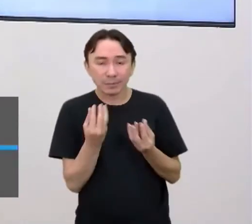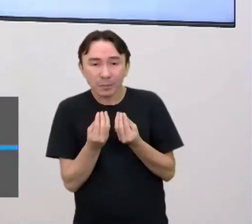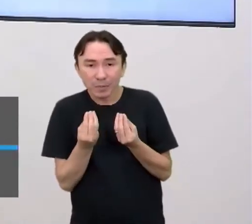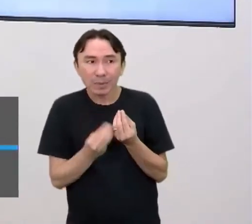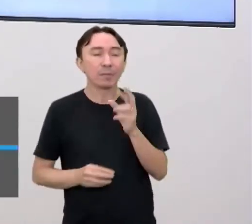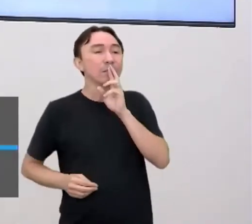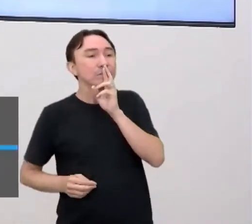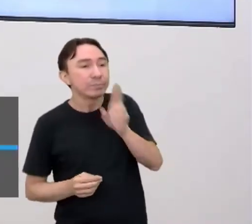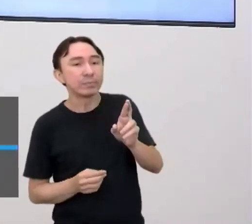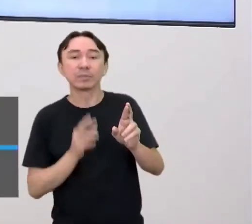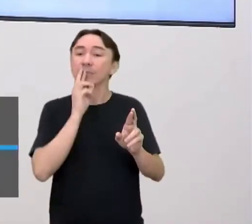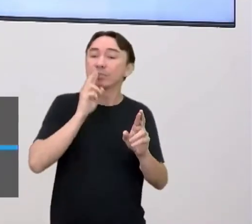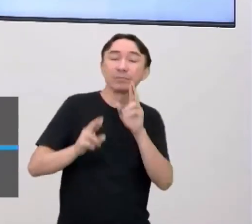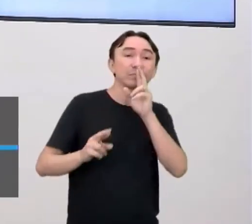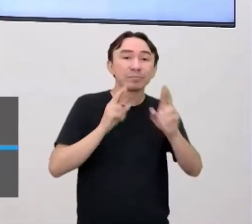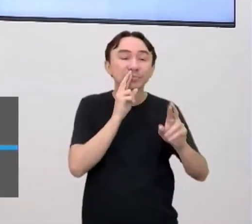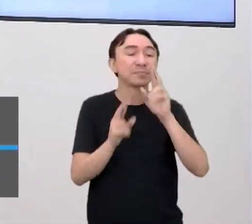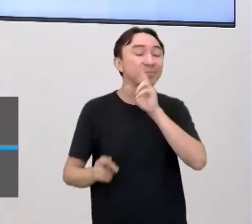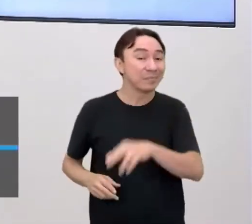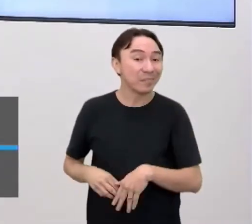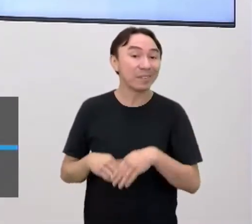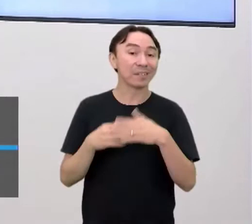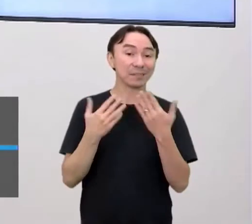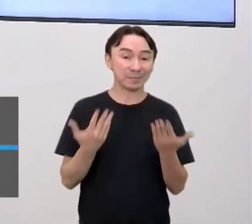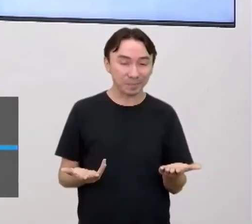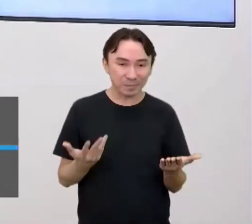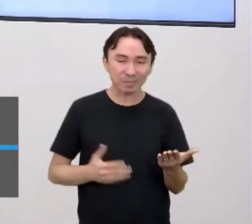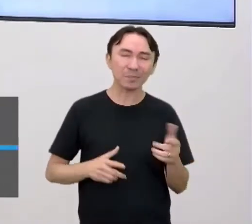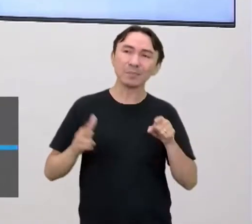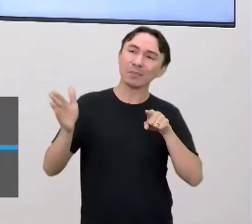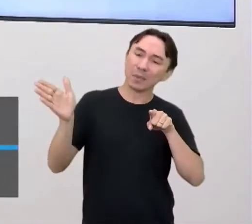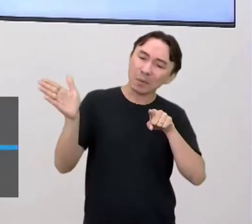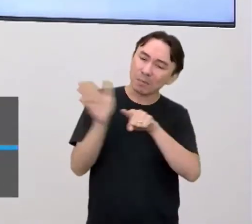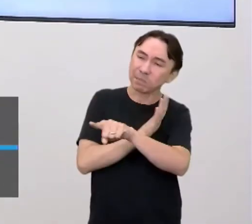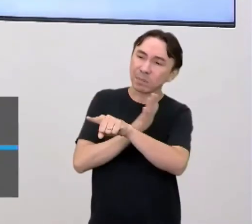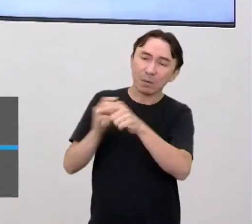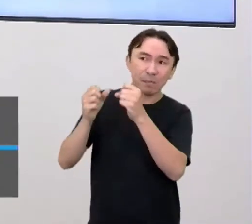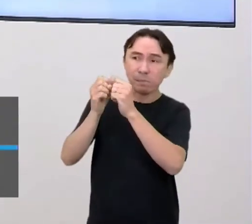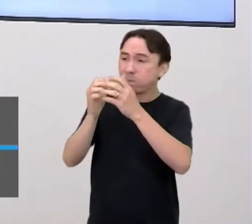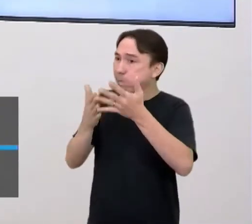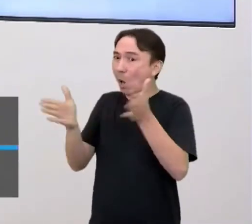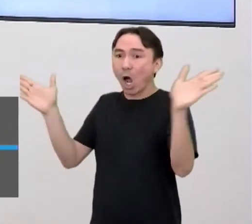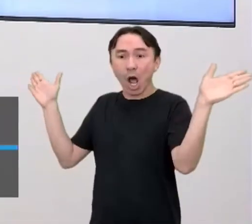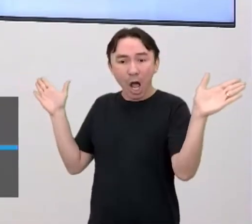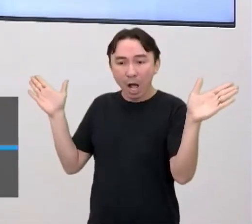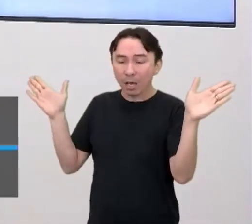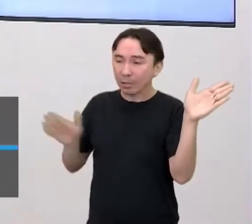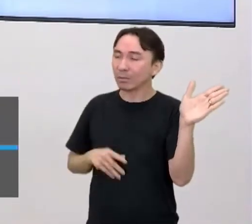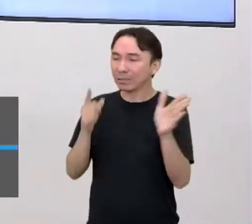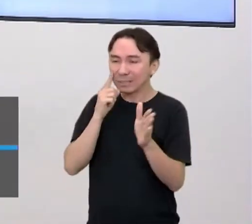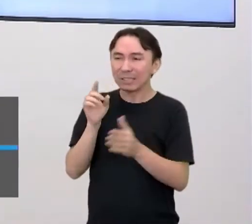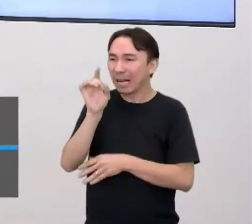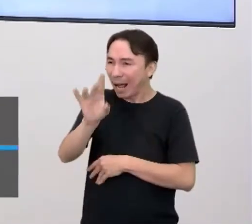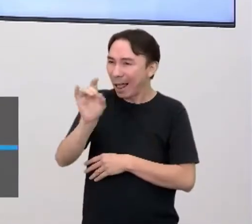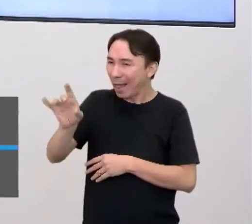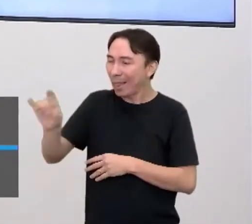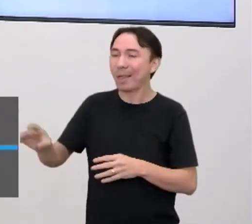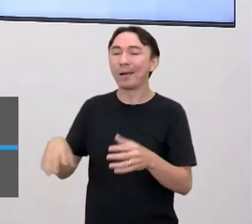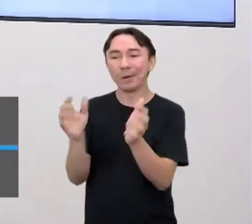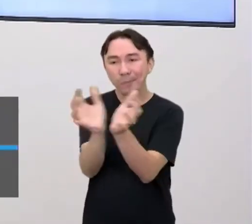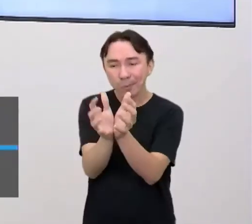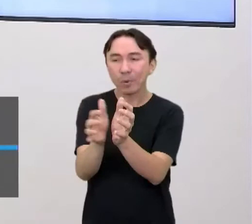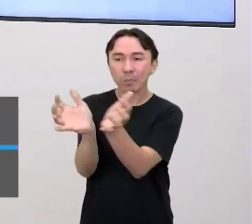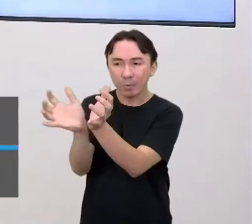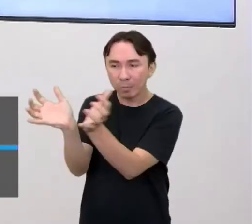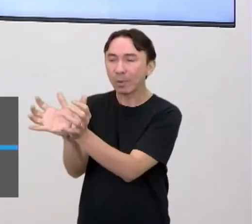resolvedor de problemas. Então, cada dessa pergunta, né? Como que eu vou responder a essa pergunta? Então, cada equipe fica responsável ali de